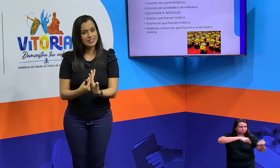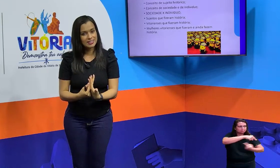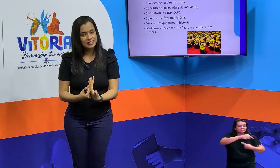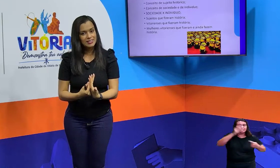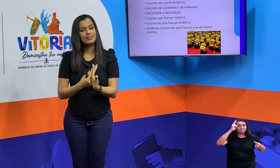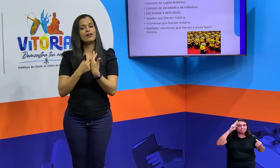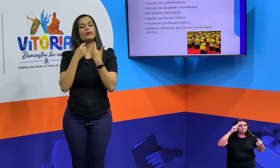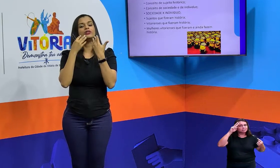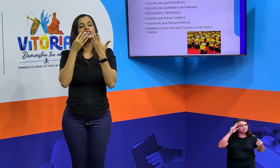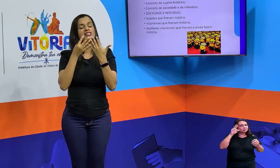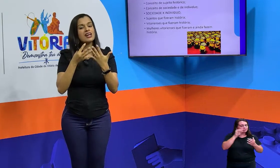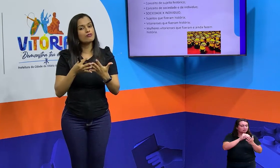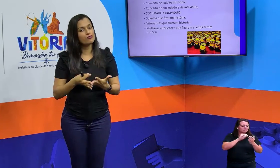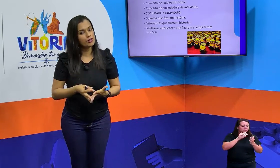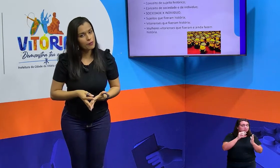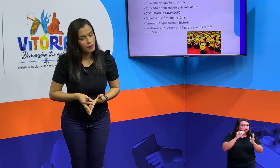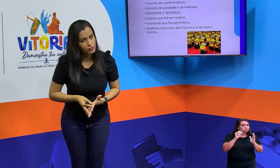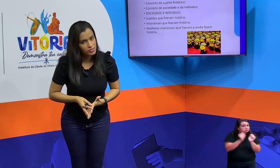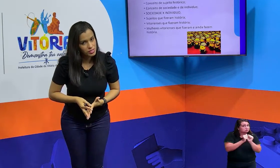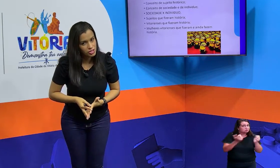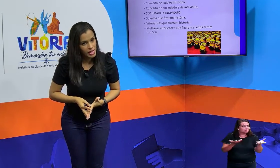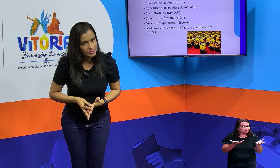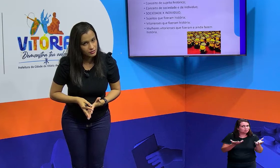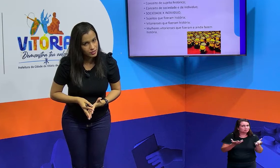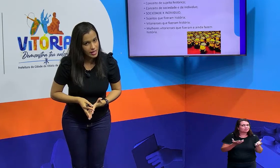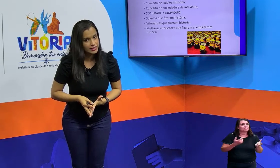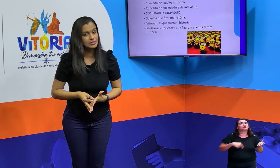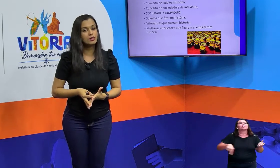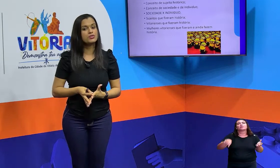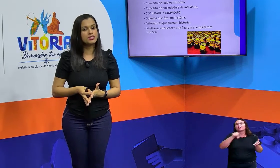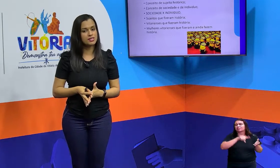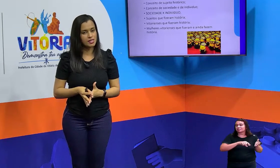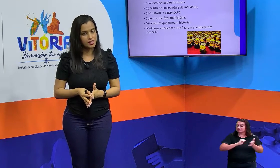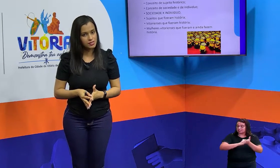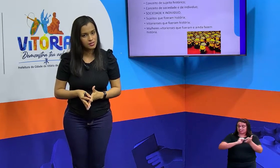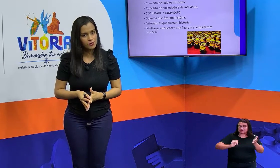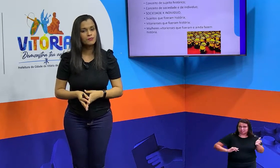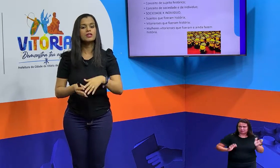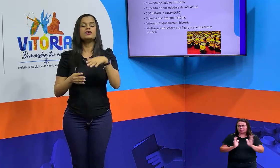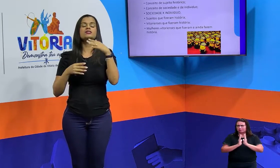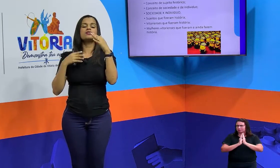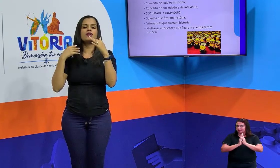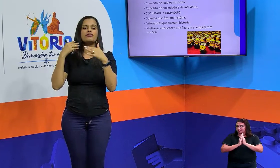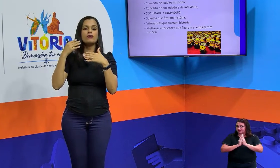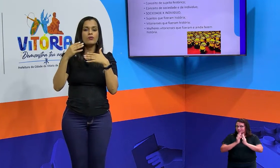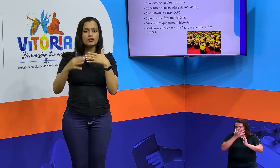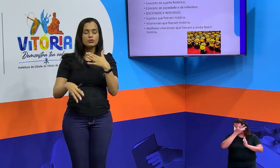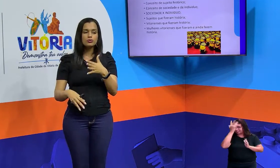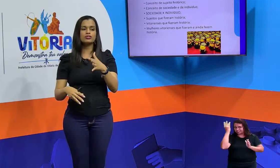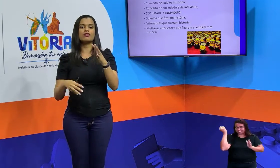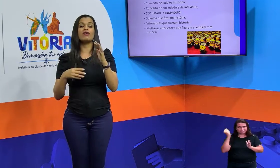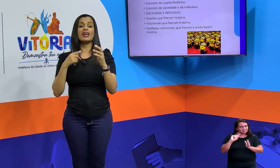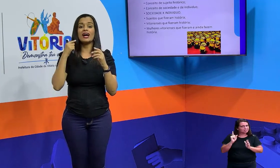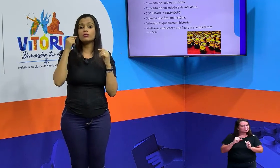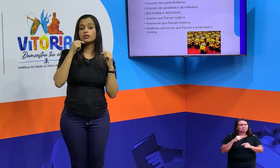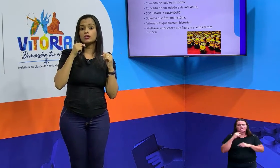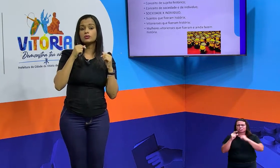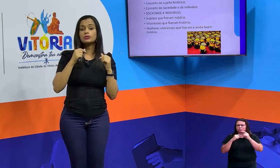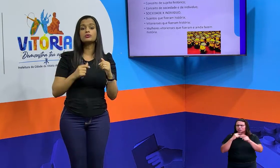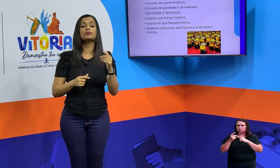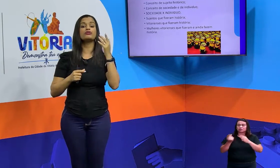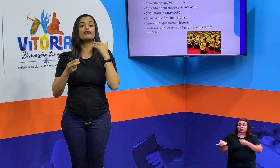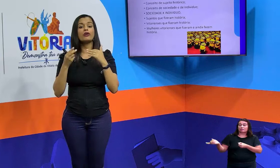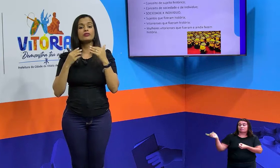ficar aqui o desafio para vocês da atividade. Não esqueçam, se teve alguma dúvida, vai lá no